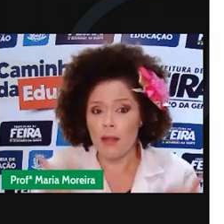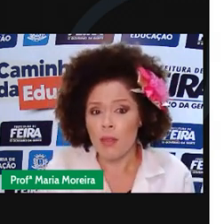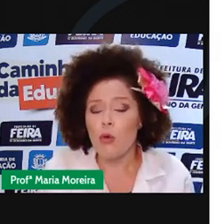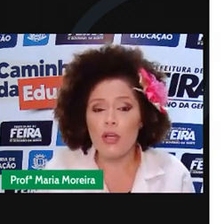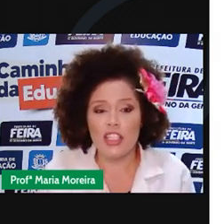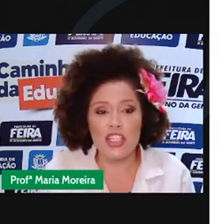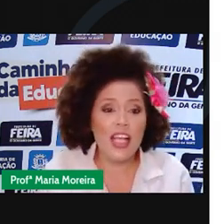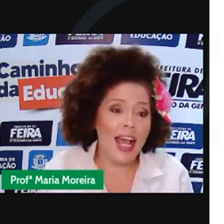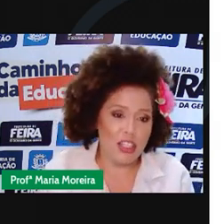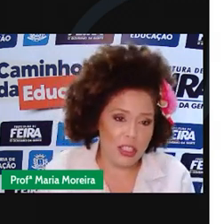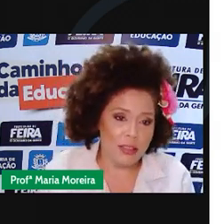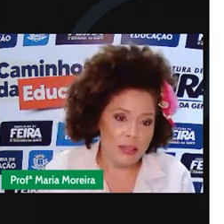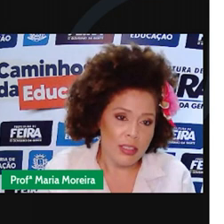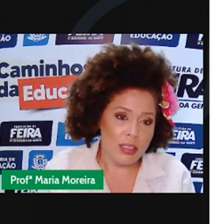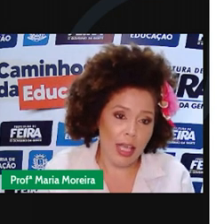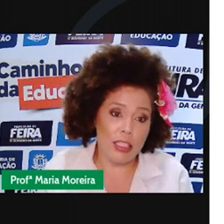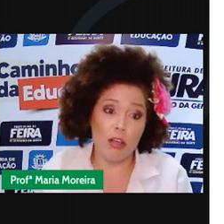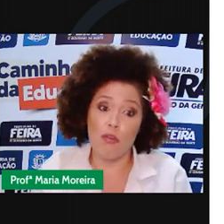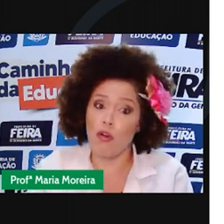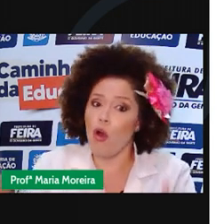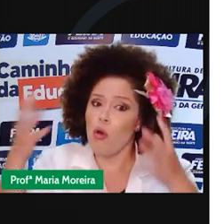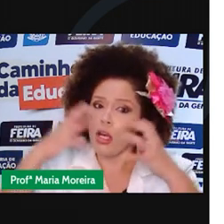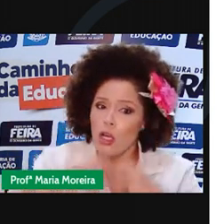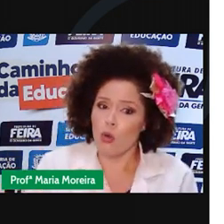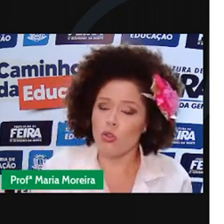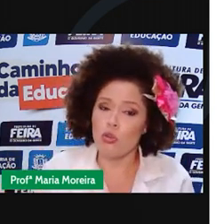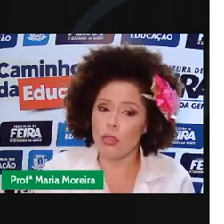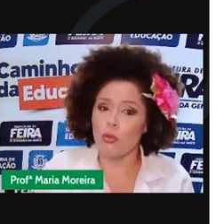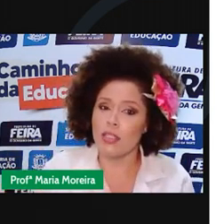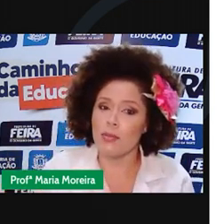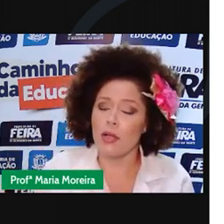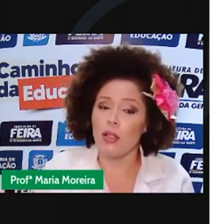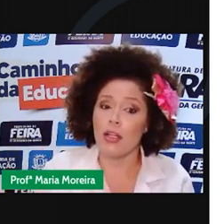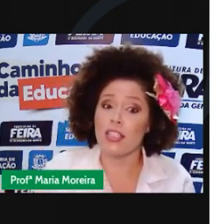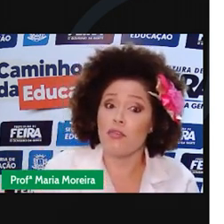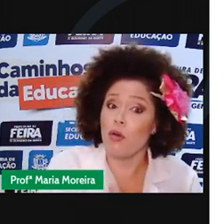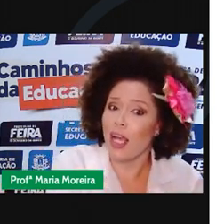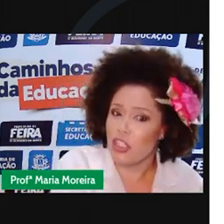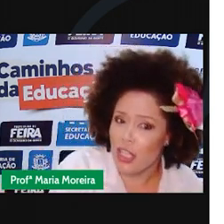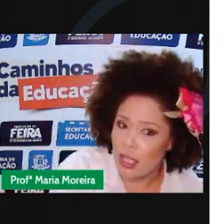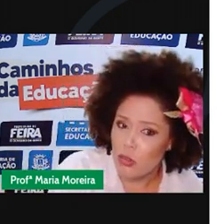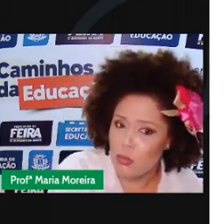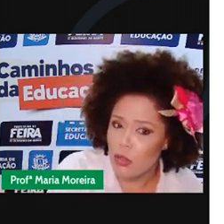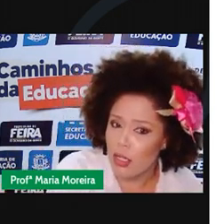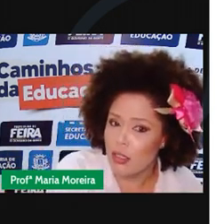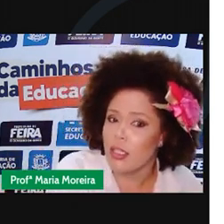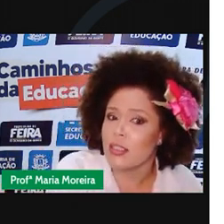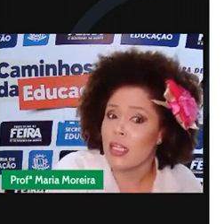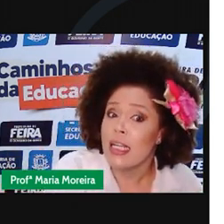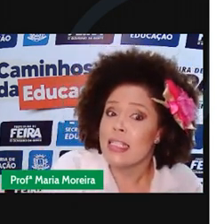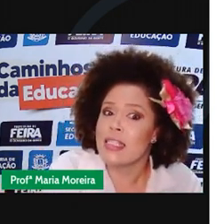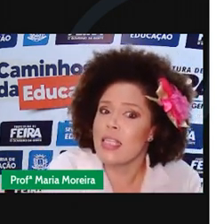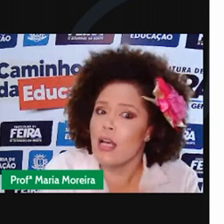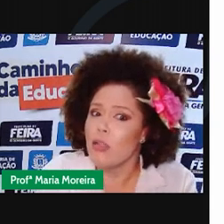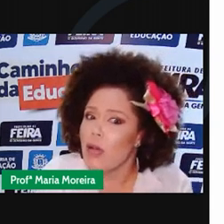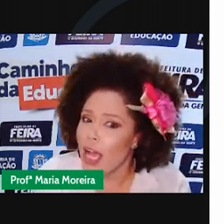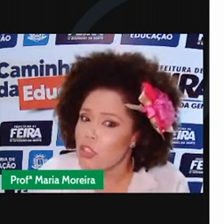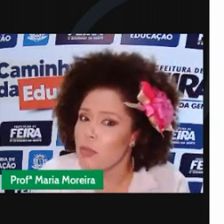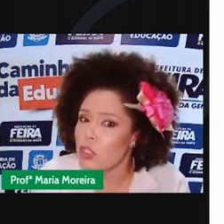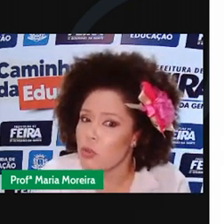iria subir o que a gente gasta certo então eu vou consumir duas mil calorias e vão gastar duas mil calorias